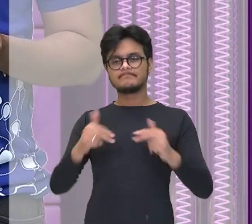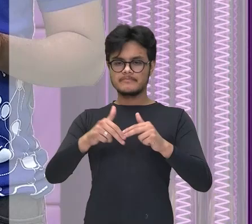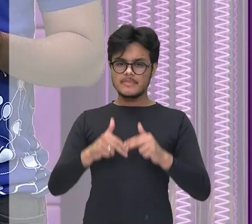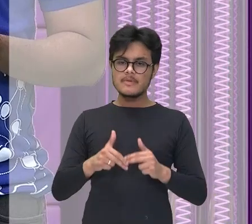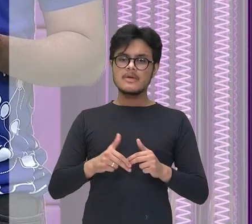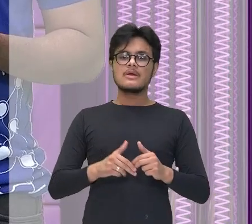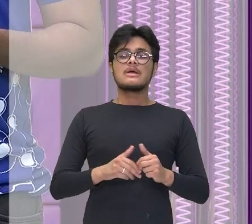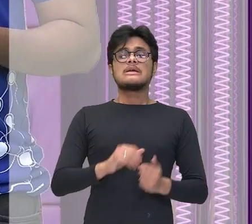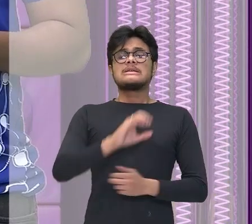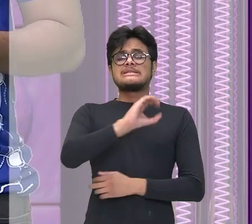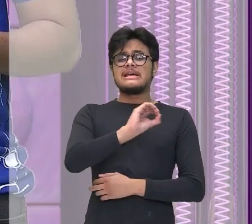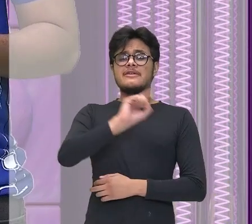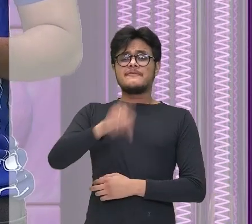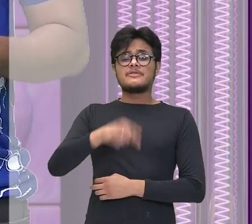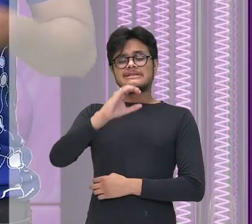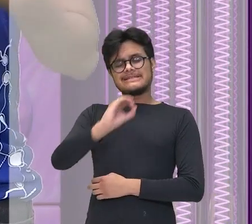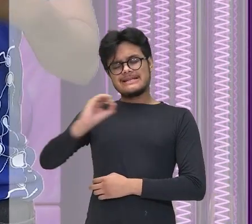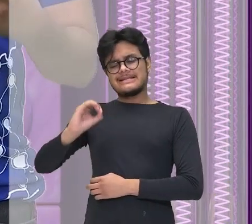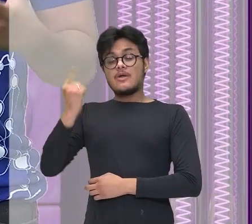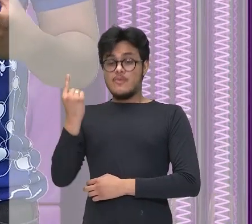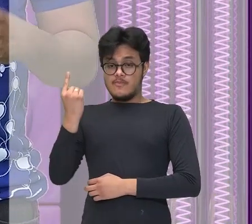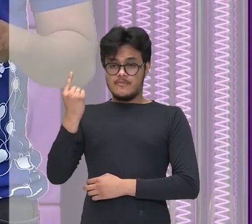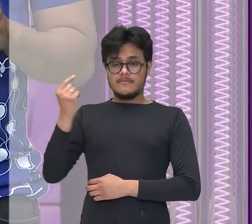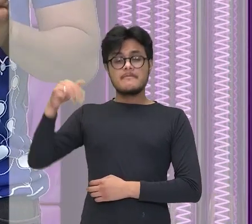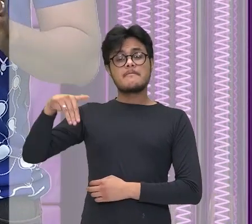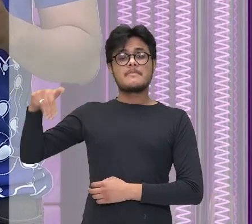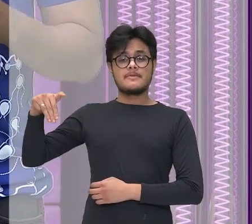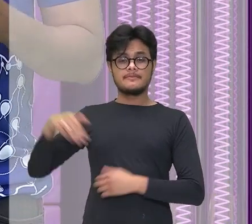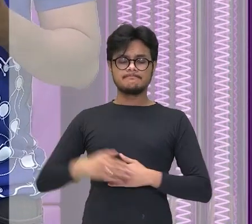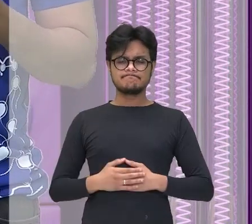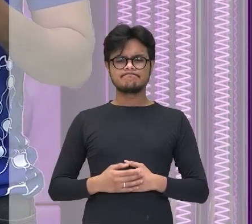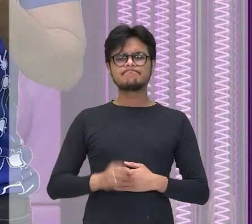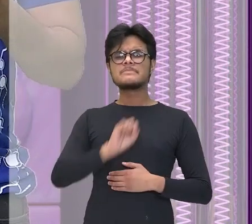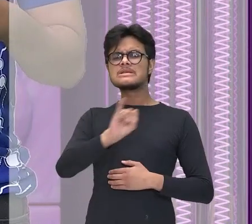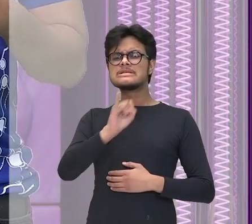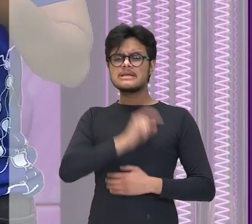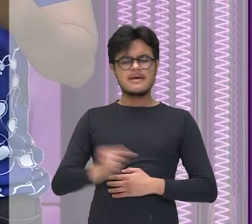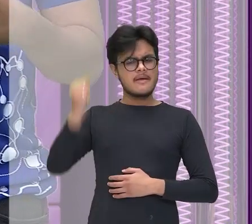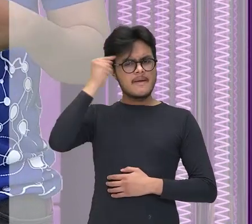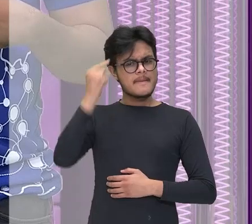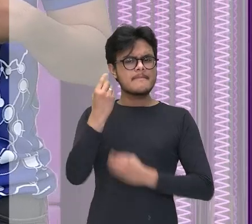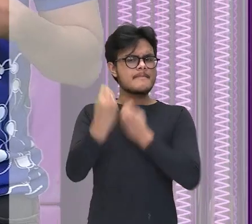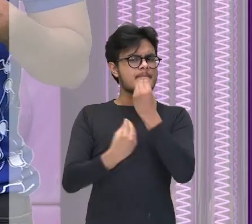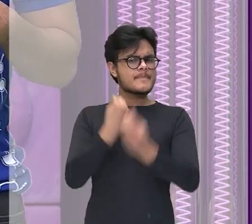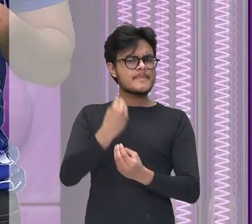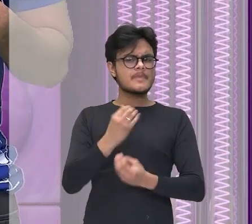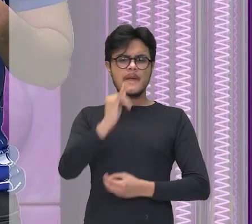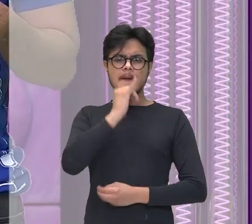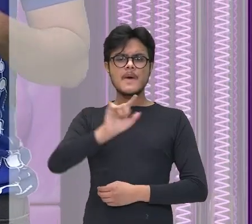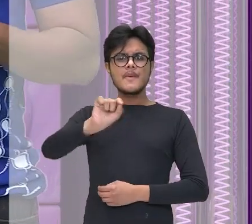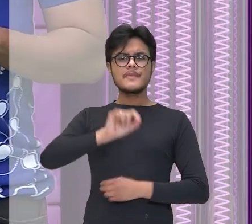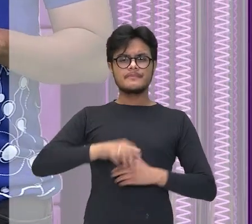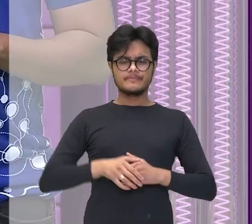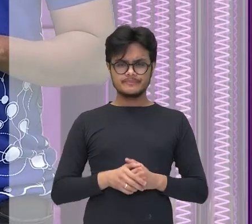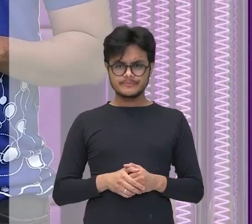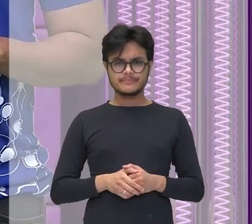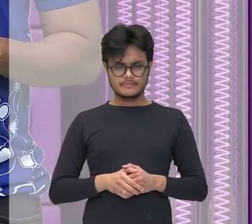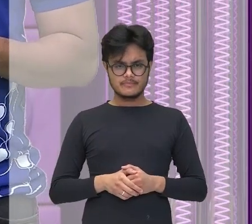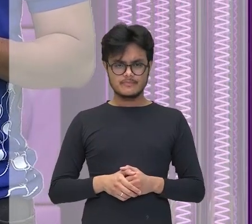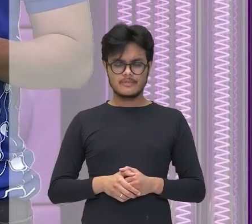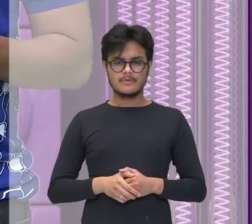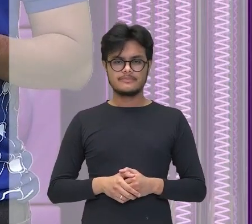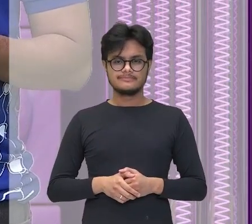a 0,01 milímetro. Se eu pensar, agora transformando isso para